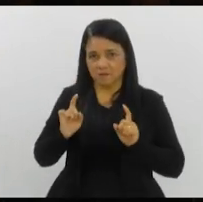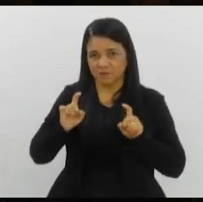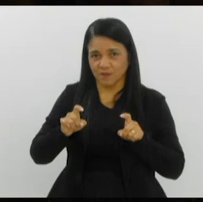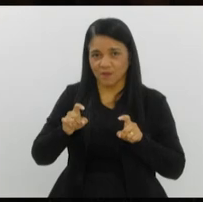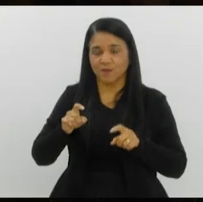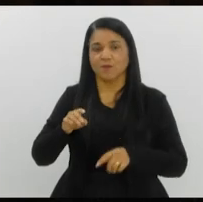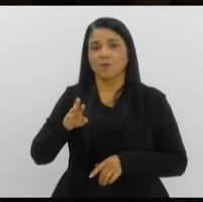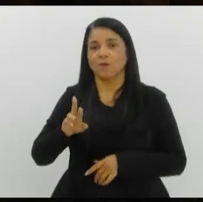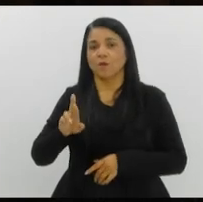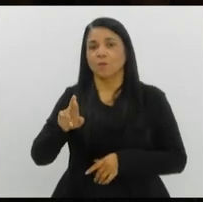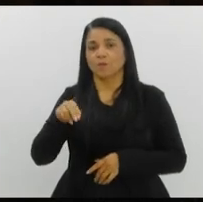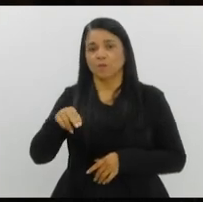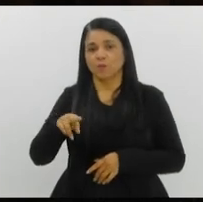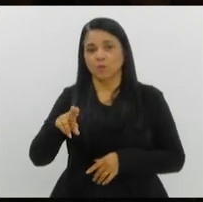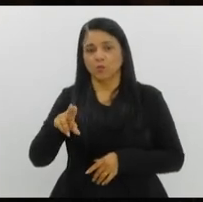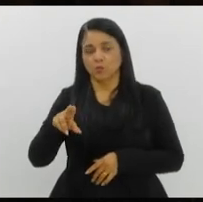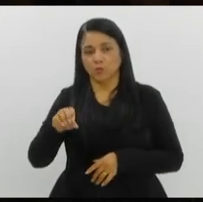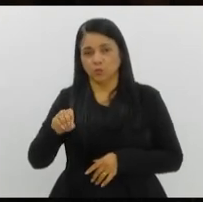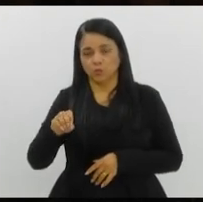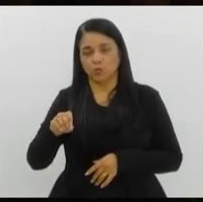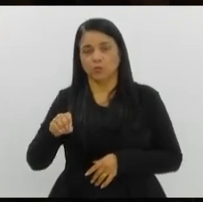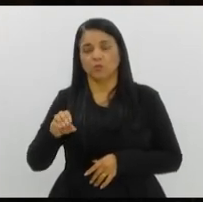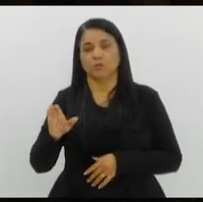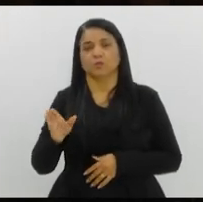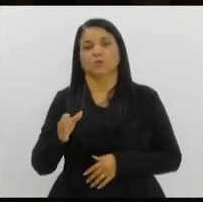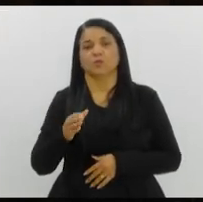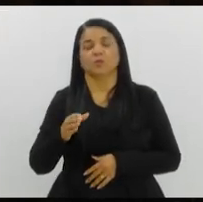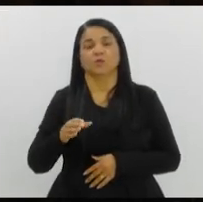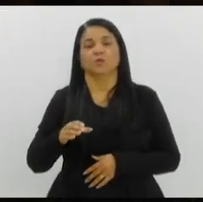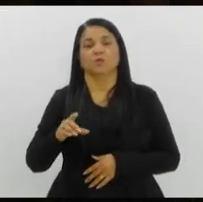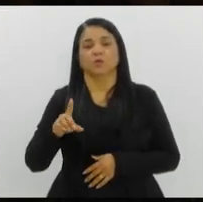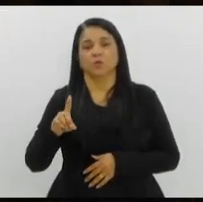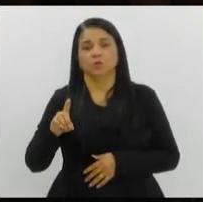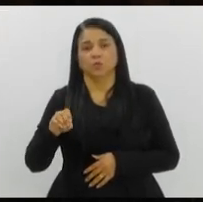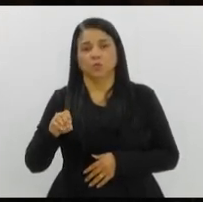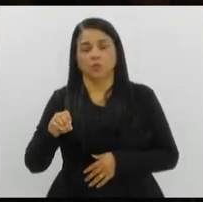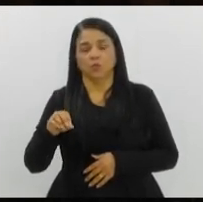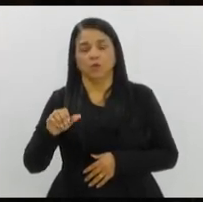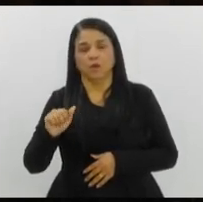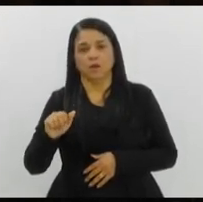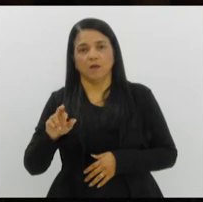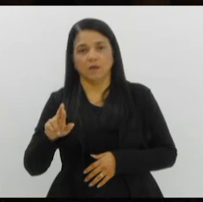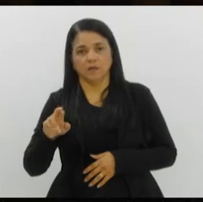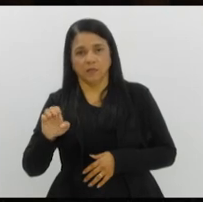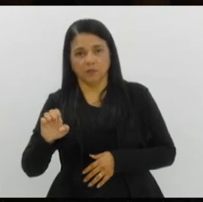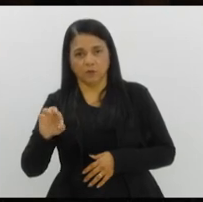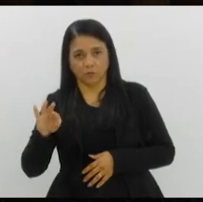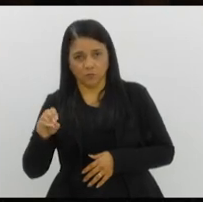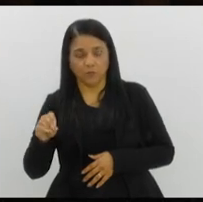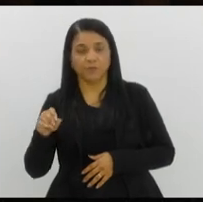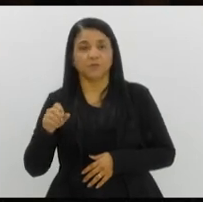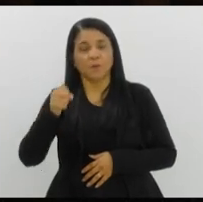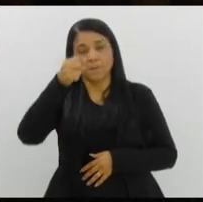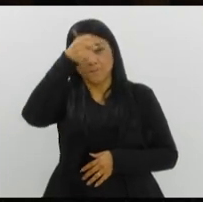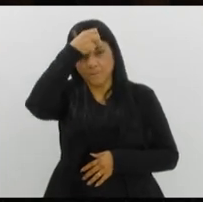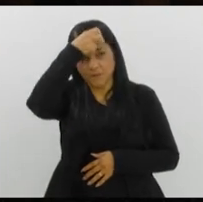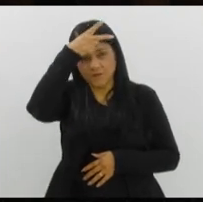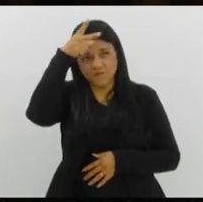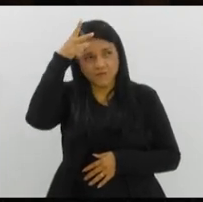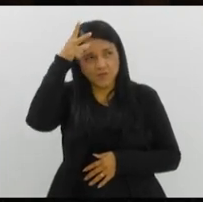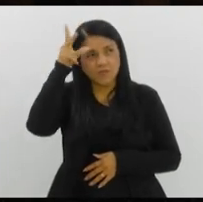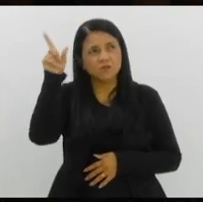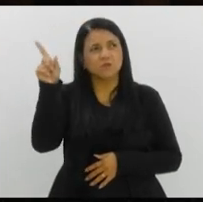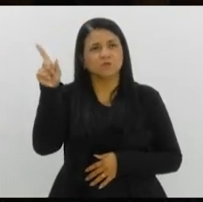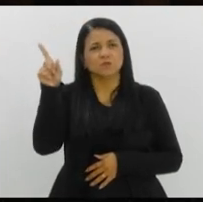Bruno Boareto, que é um deputado da cidade de Macuco, prefeito, foi